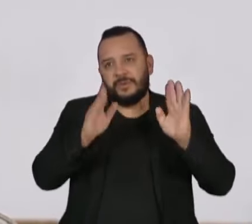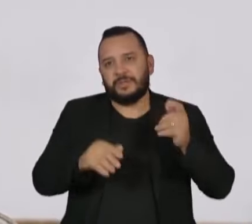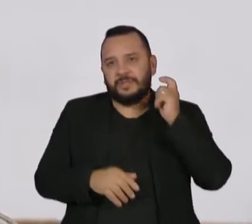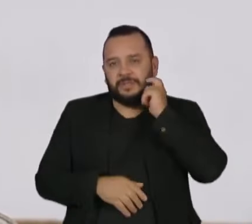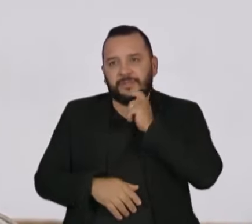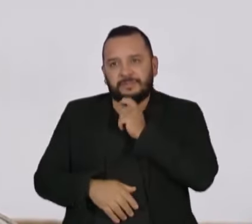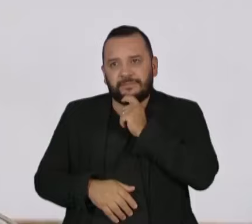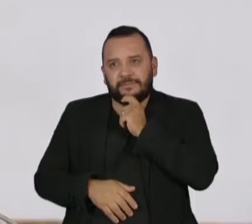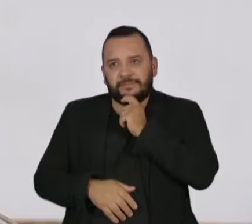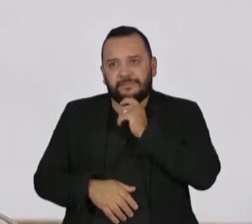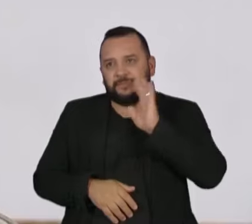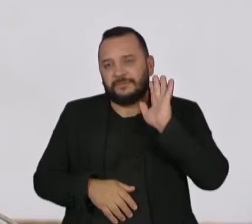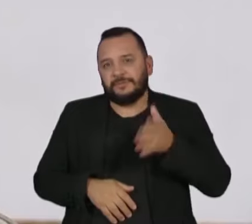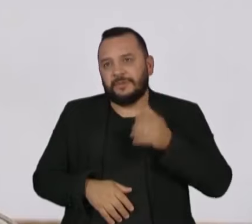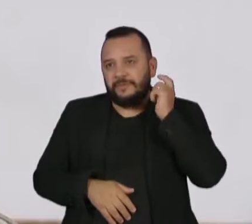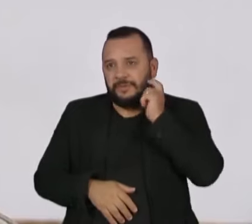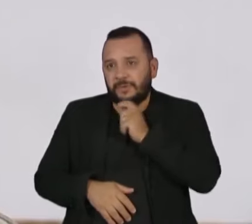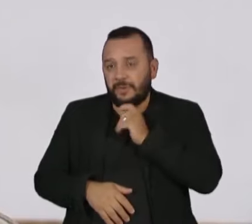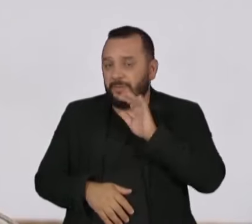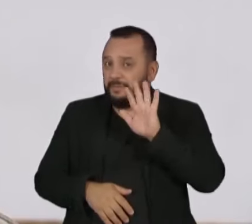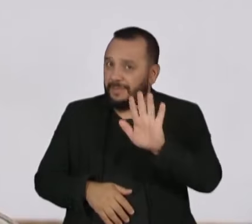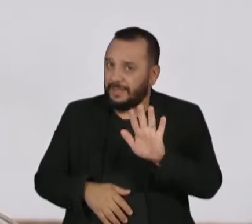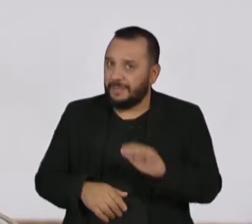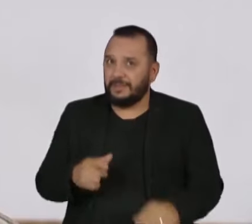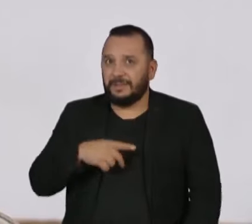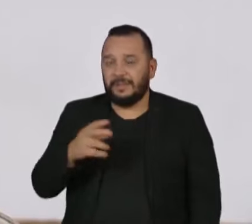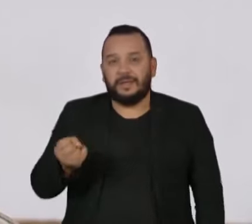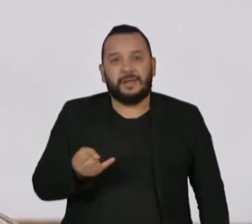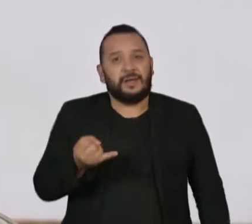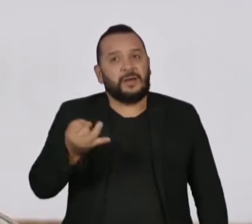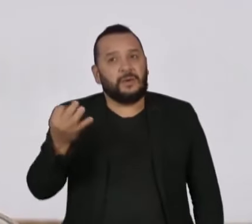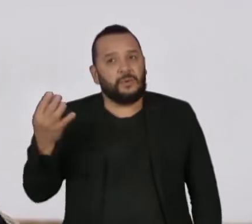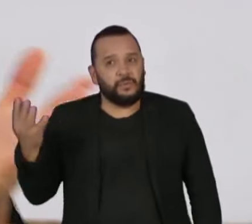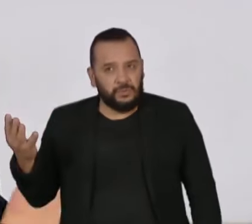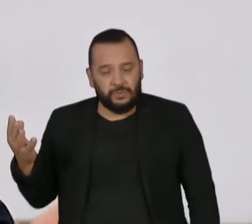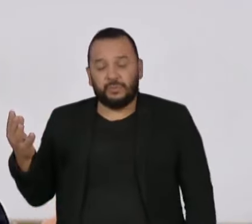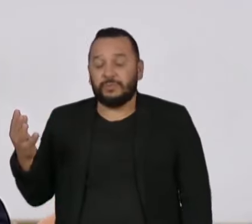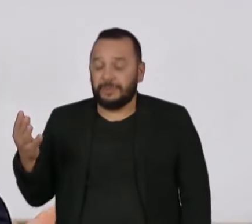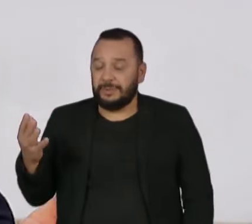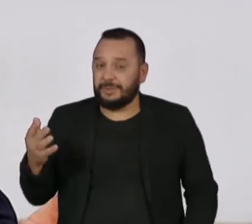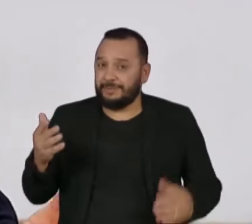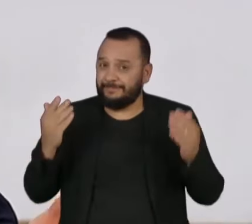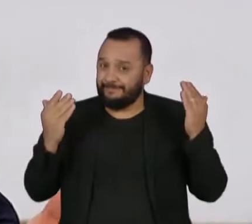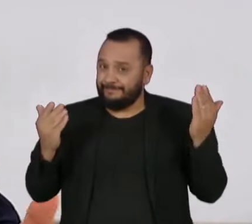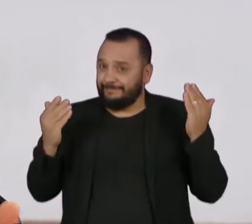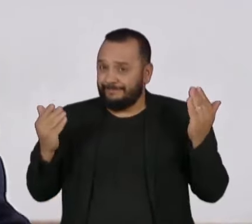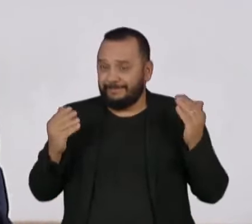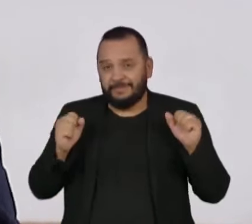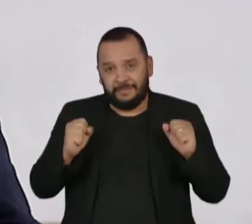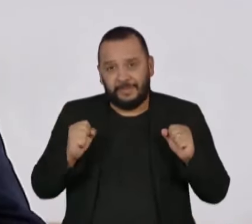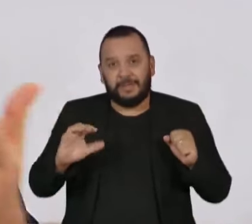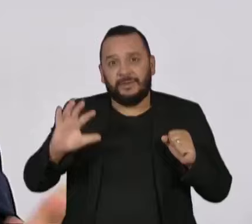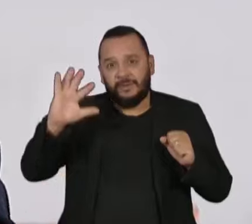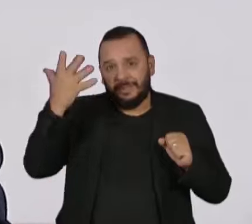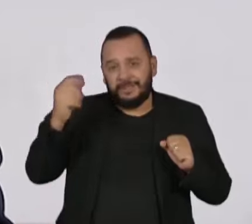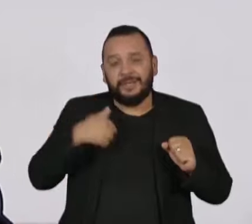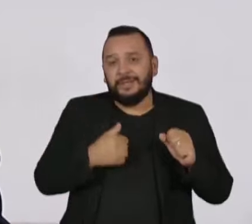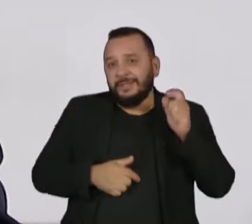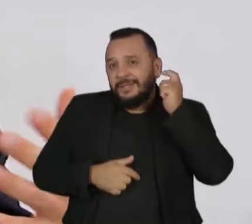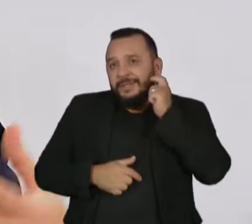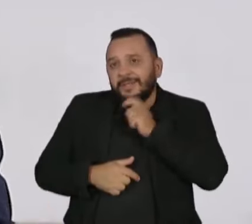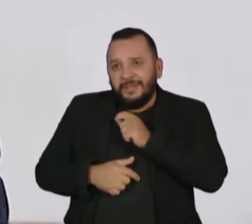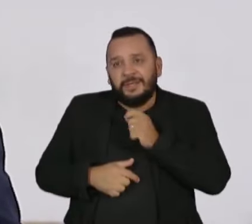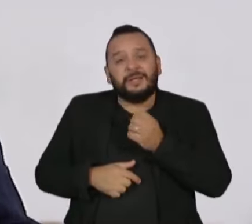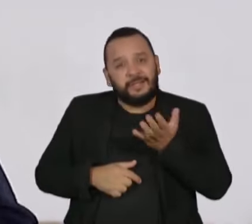Ricardo Nunes e eu queria colocar alguns elementos que podem questionar isso eh ele sai obviamente como